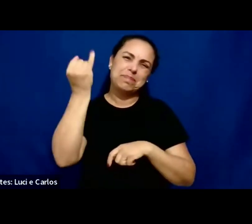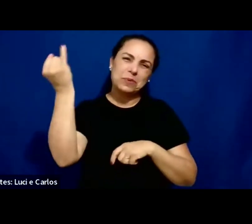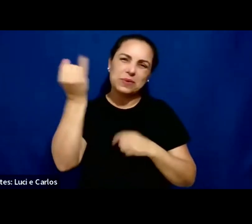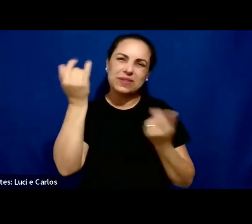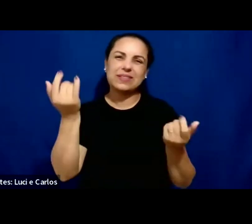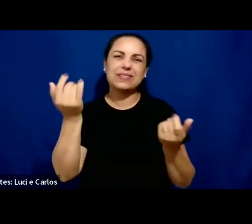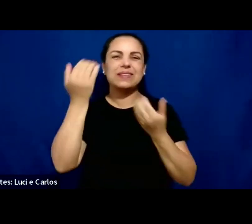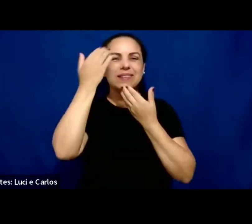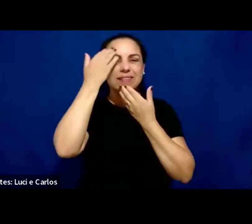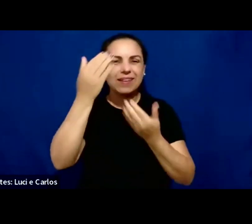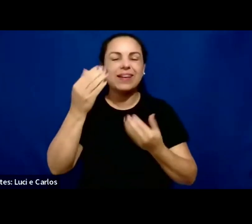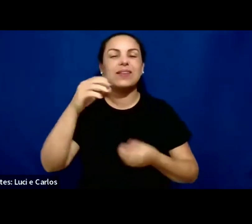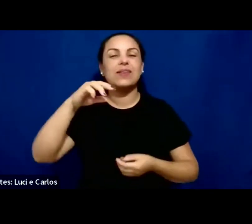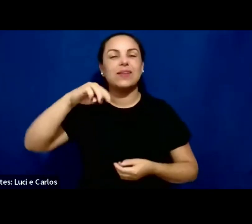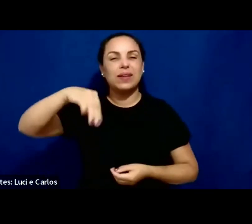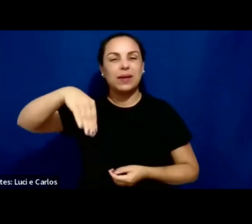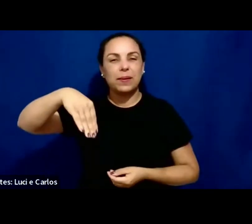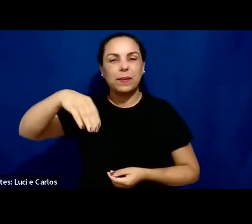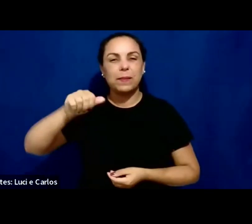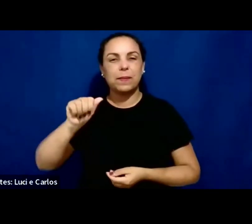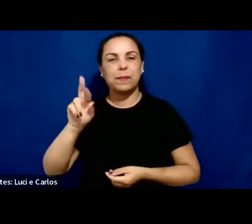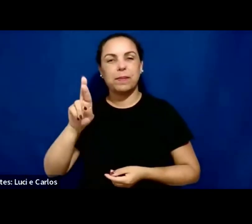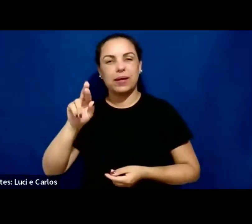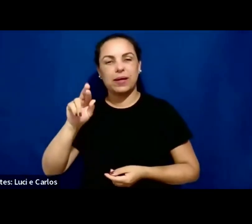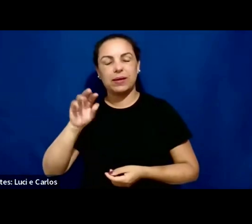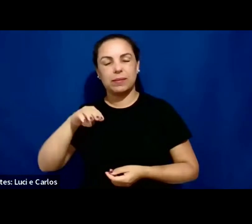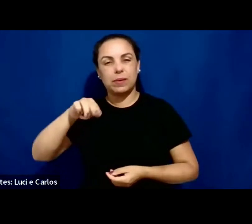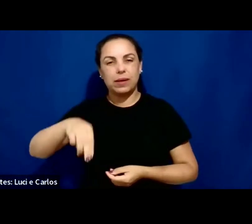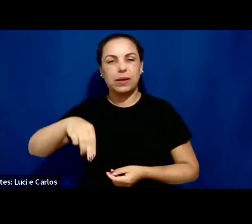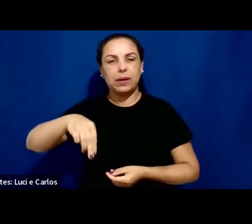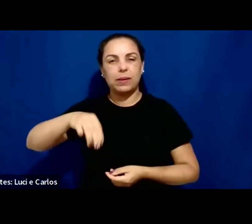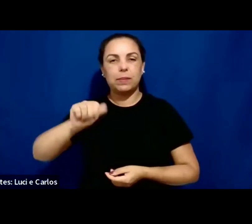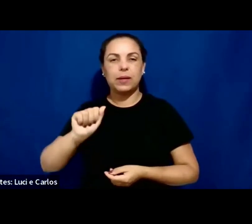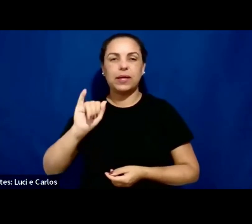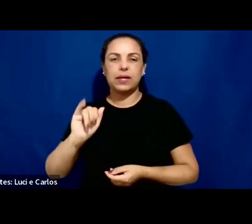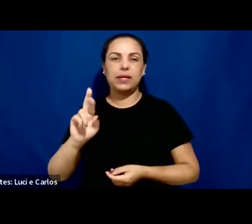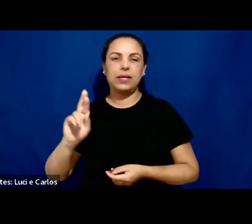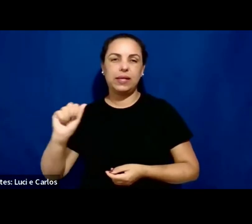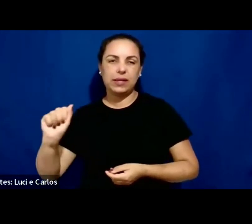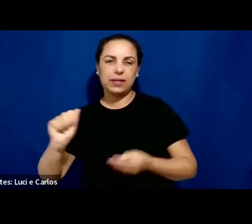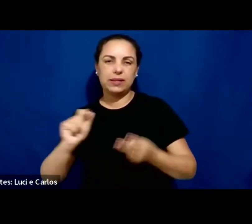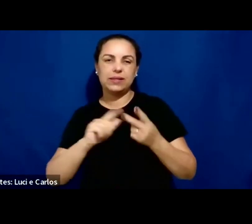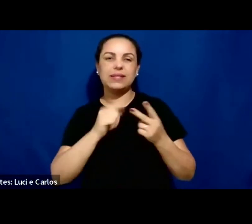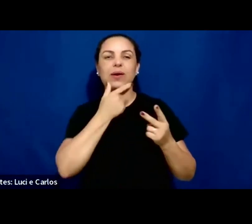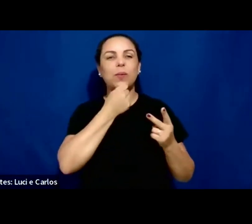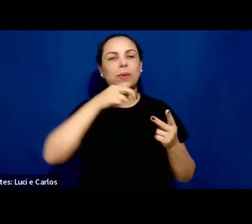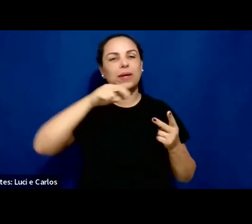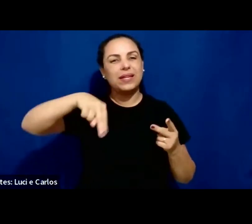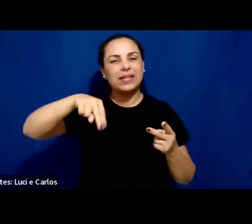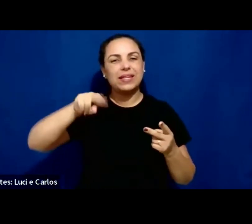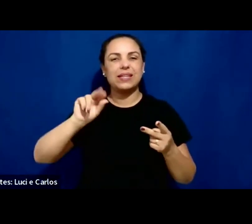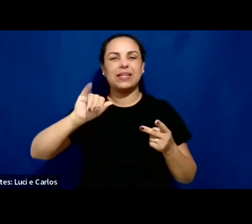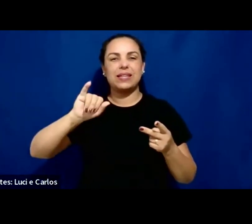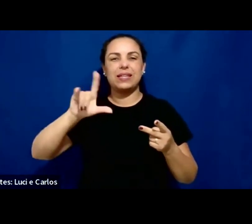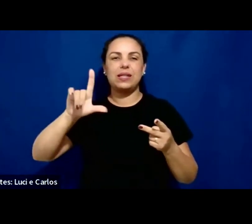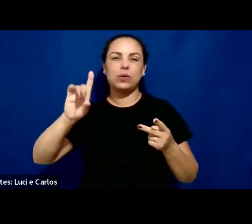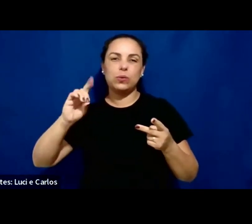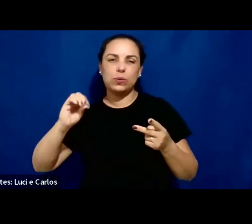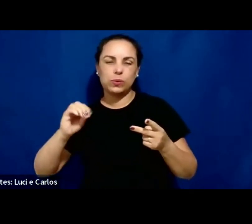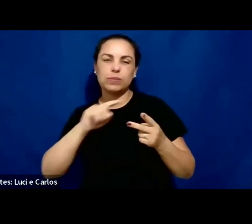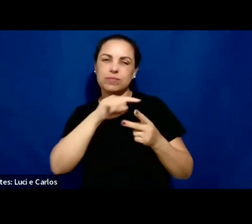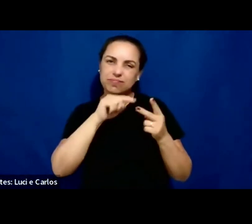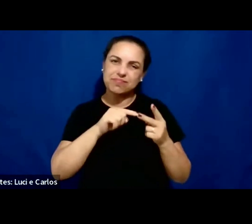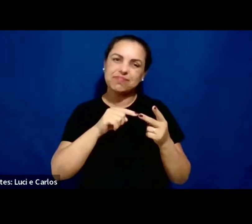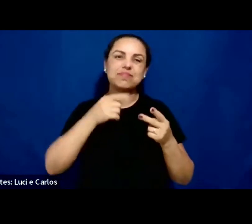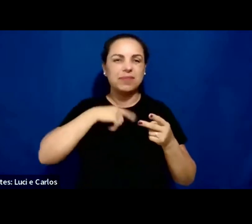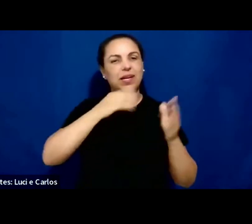Maíra e Nildo são é o trio que vai conduzir esta reunião, né, essa live, e eu espero